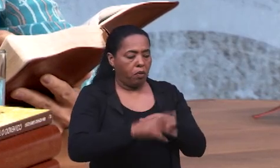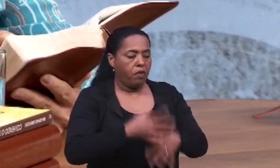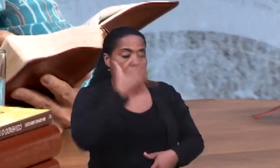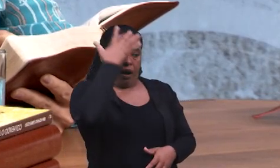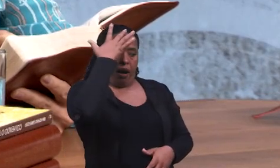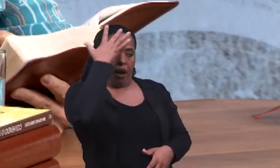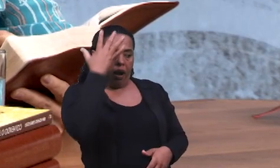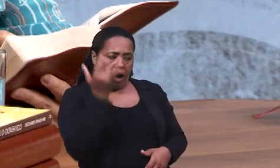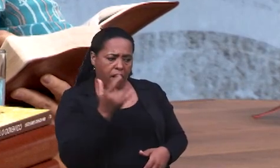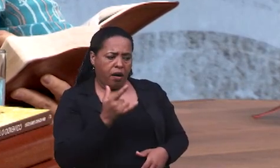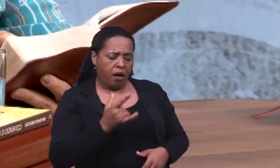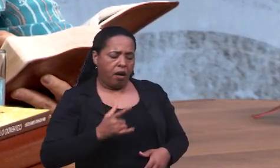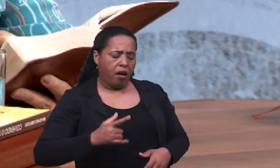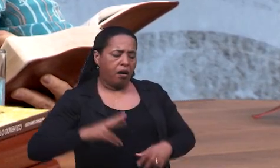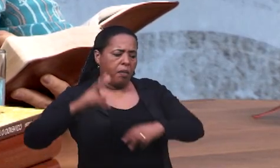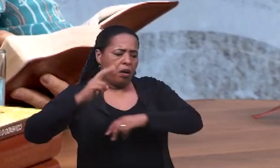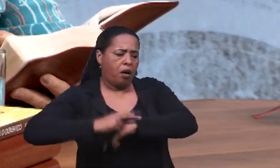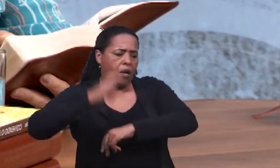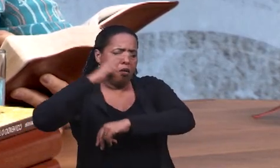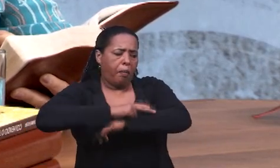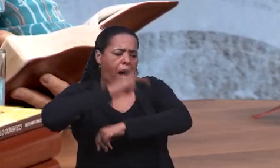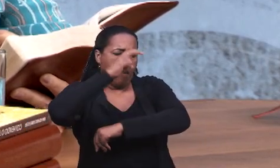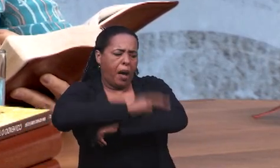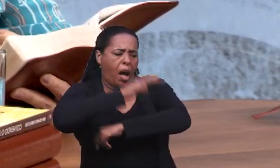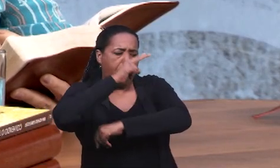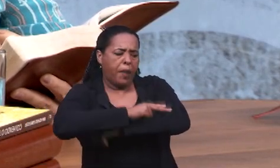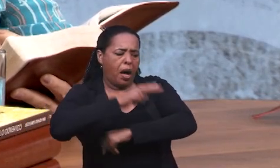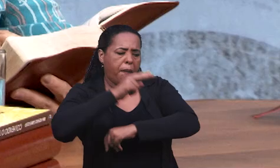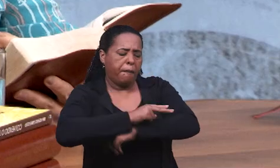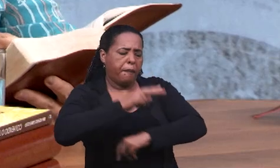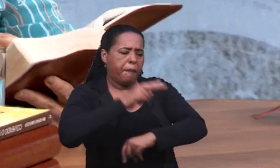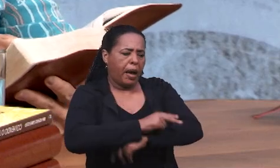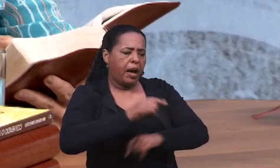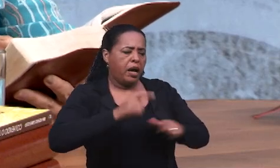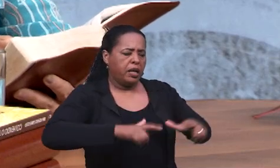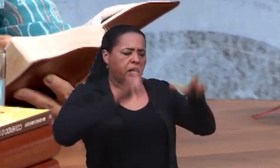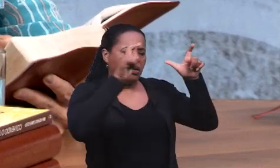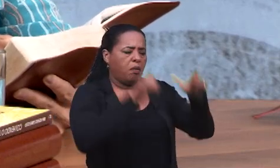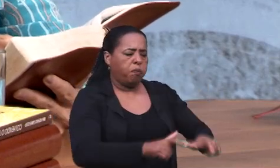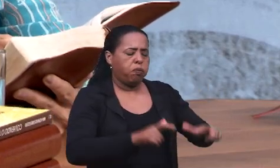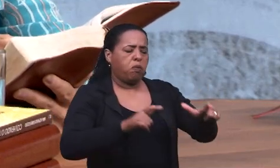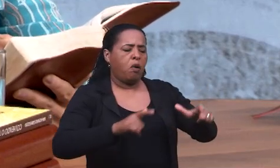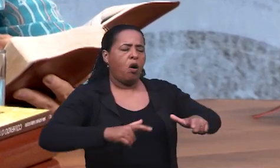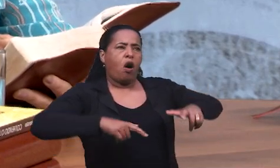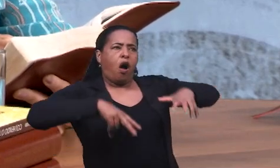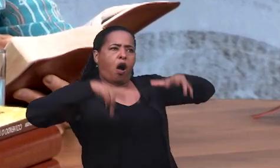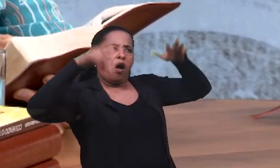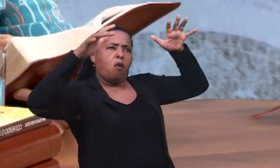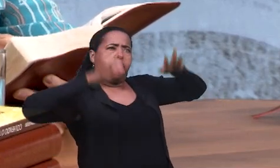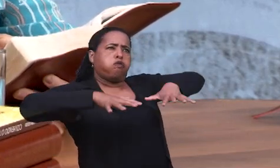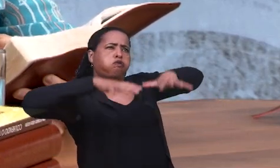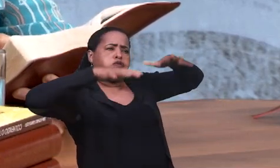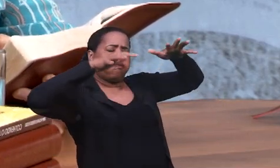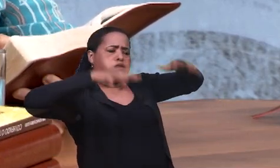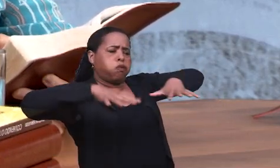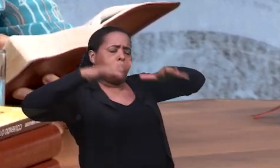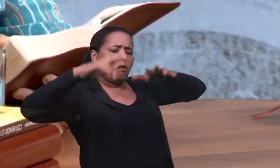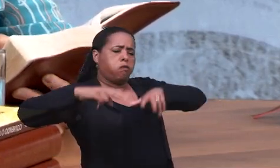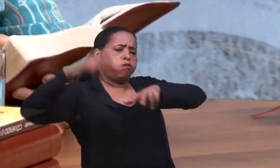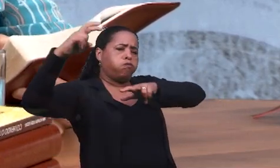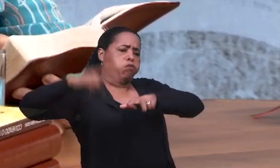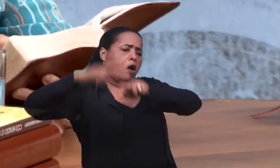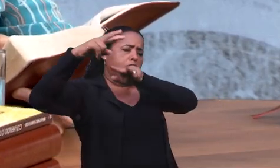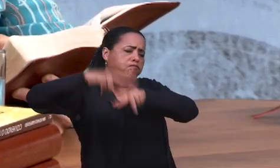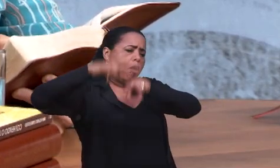amanhã gafanhotos aos teus termos, e cobrirão a face da terra, que a terra não se